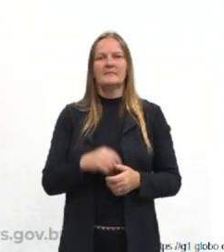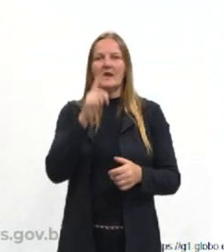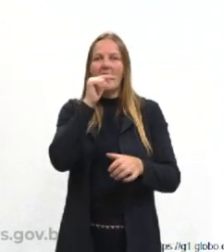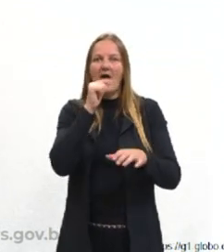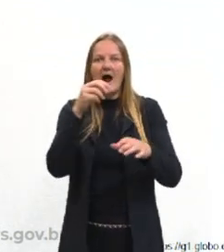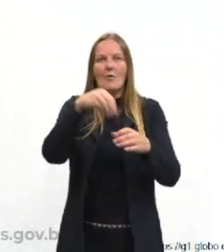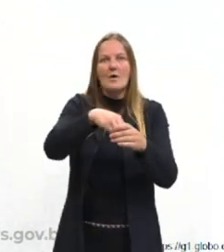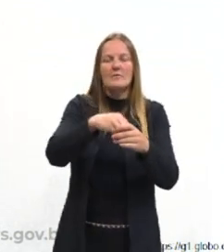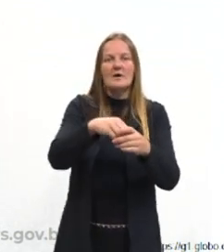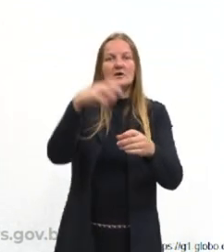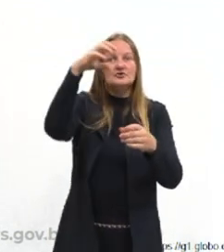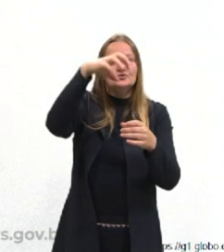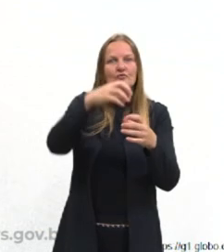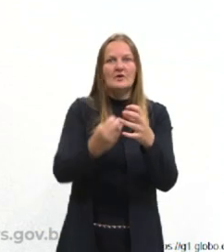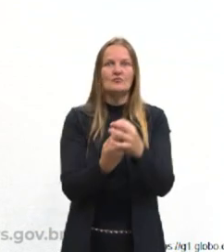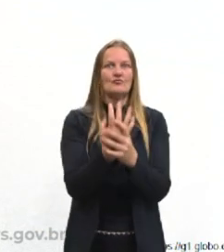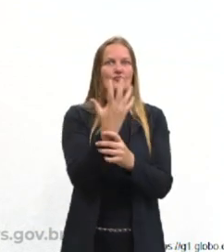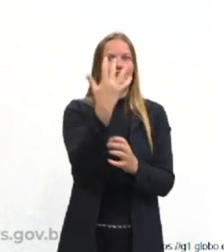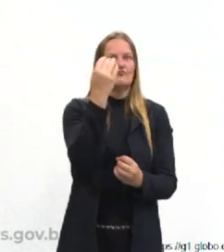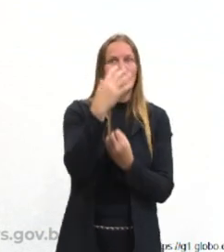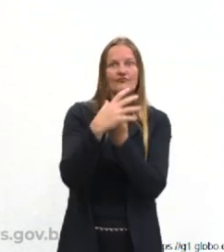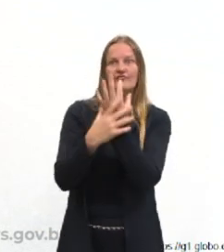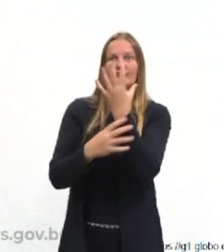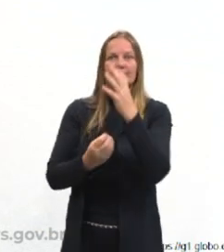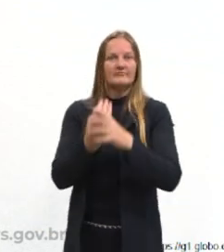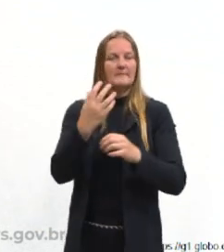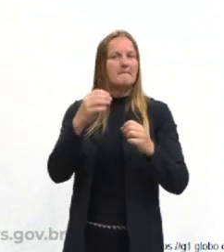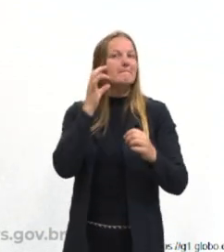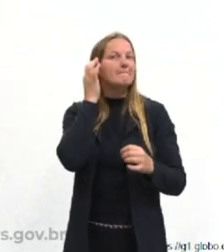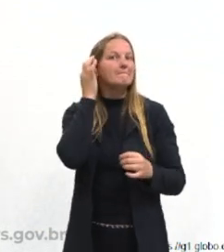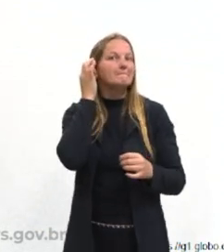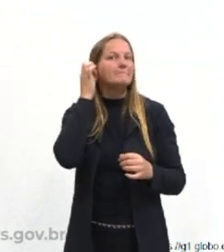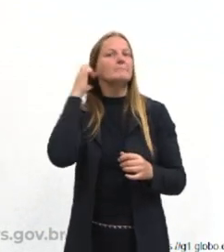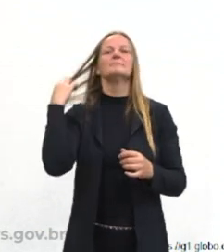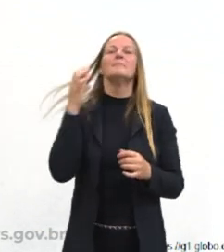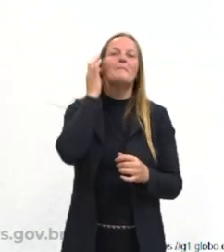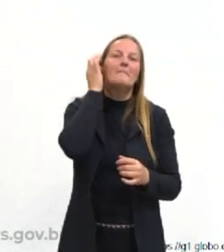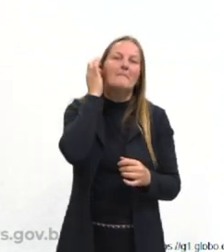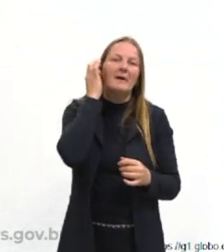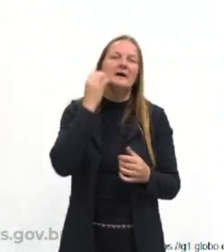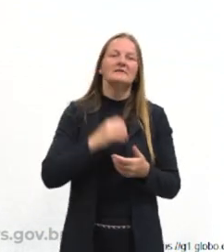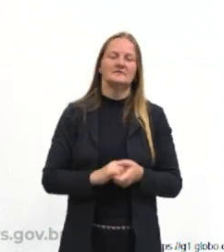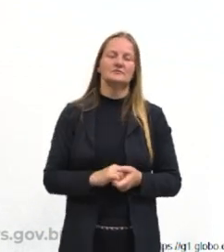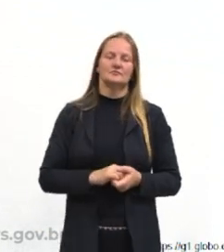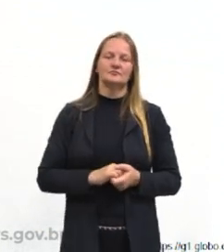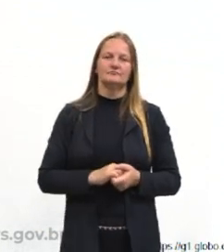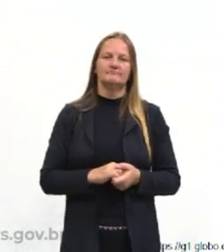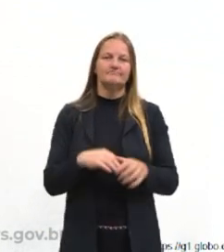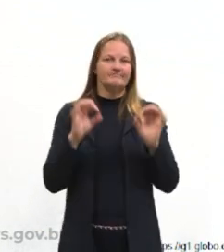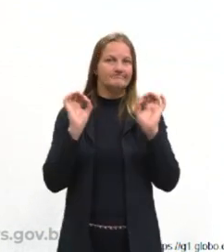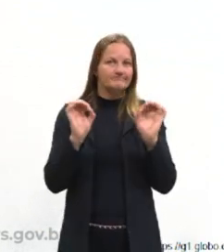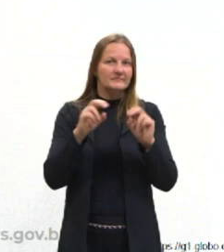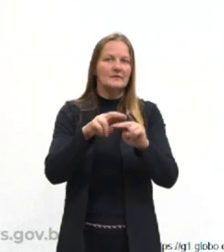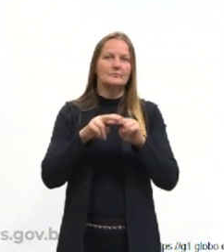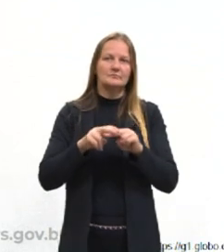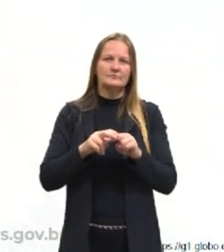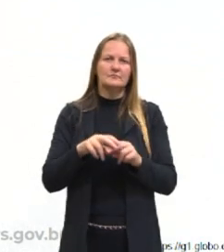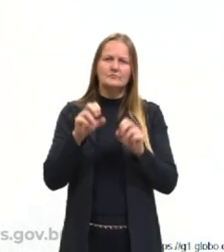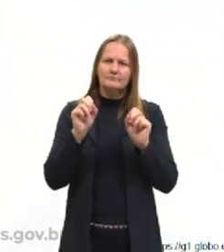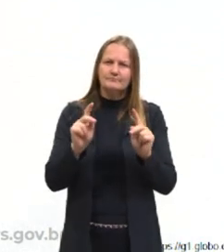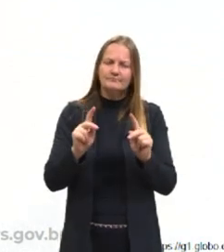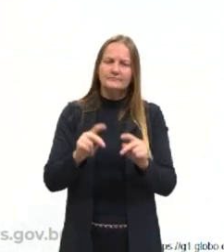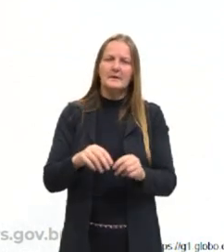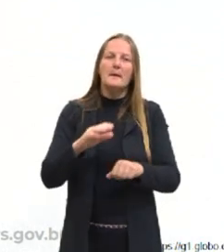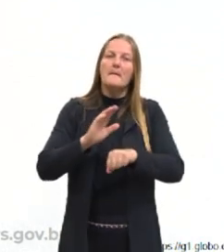água dá um pouquinho de chuva ele pa vem que é uma coisa linda tá gurizada Então essa é a que Oi tá meninos e meninas